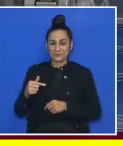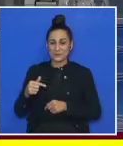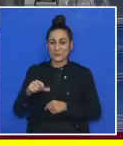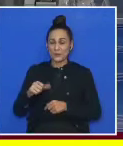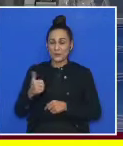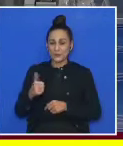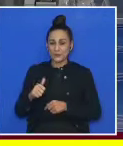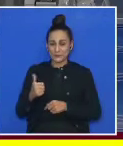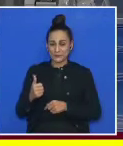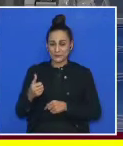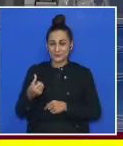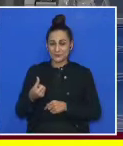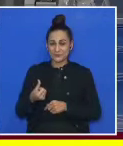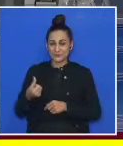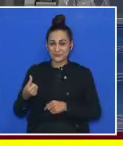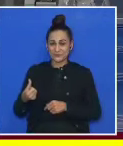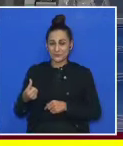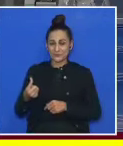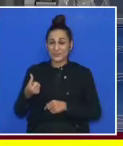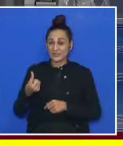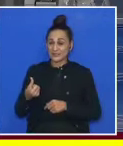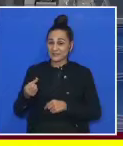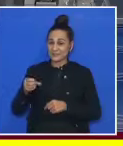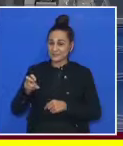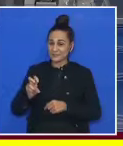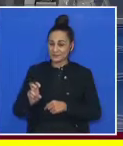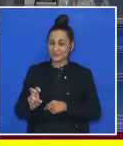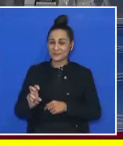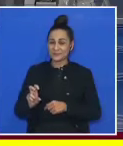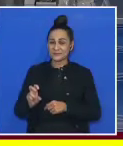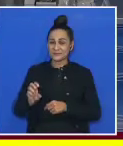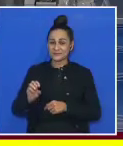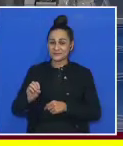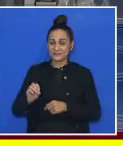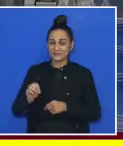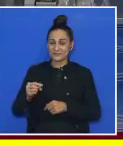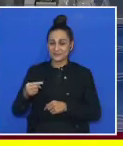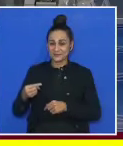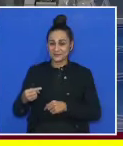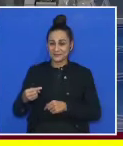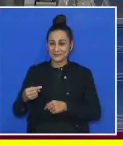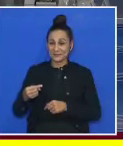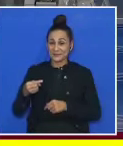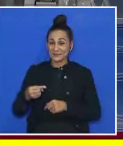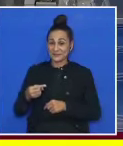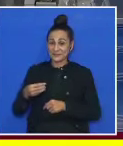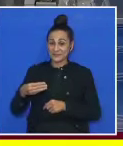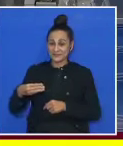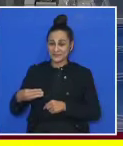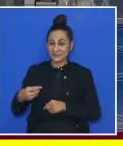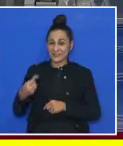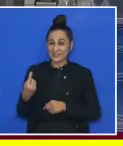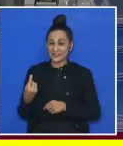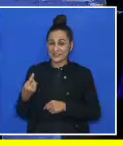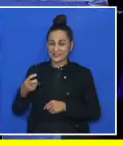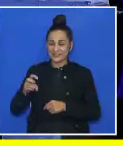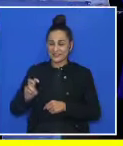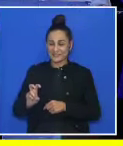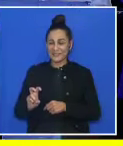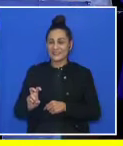57, 11, 66, 65, 01, 13 e